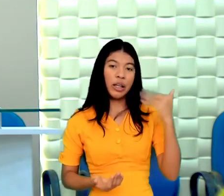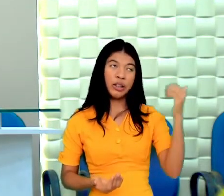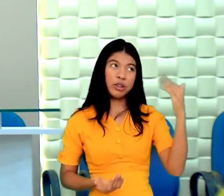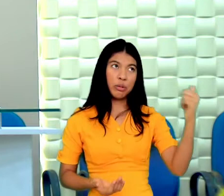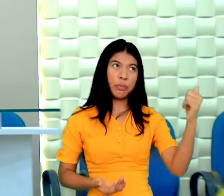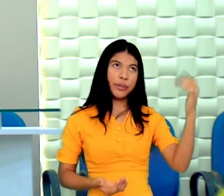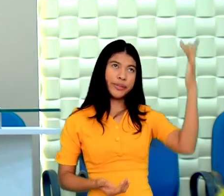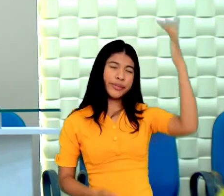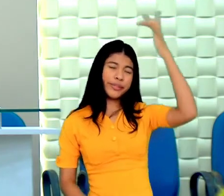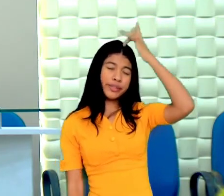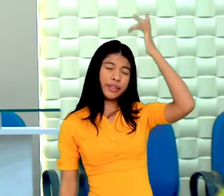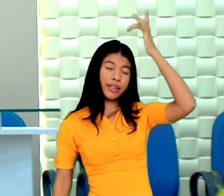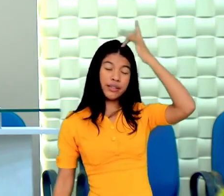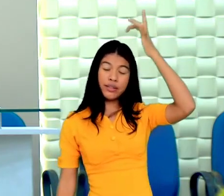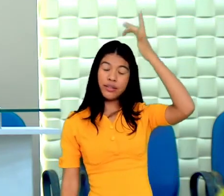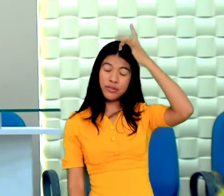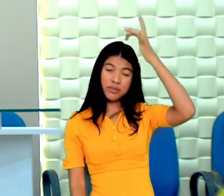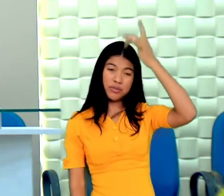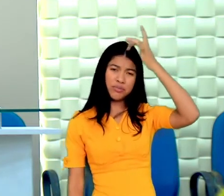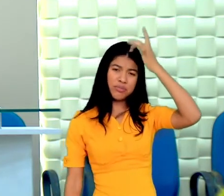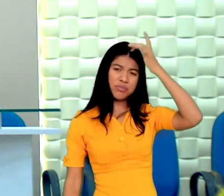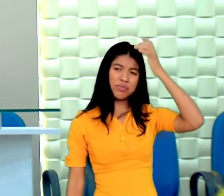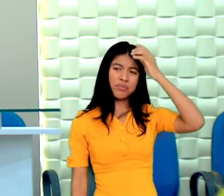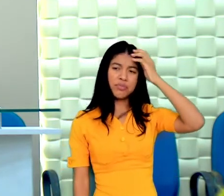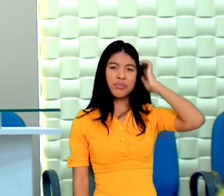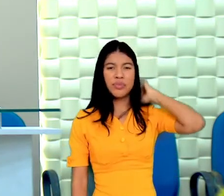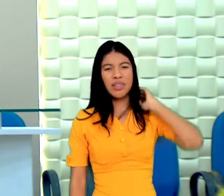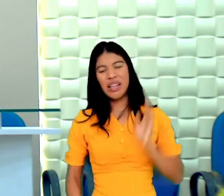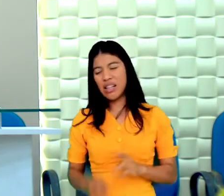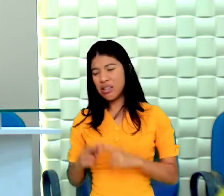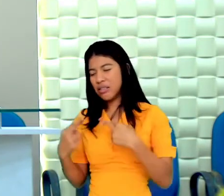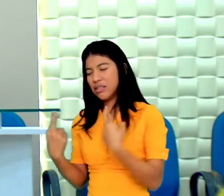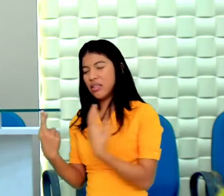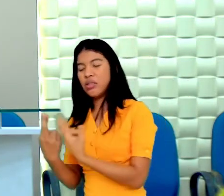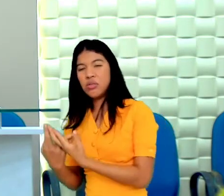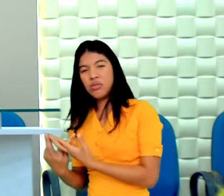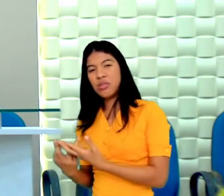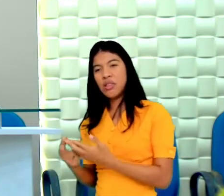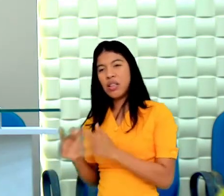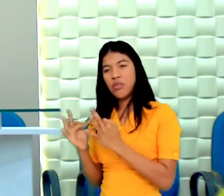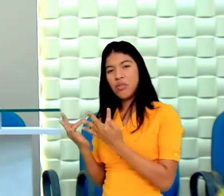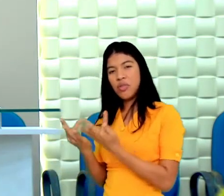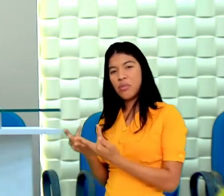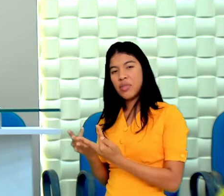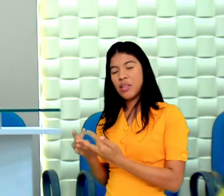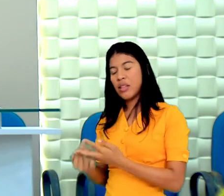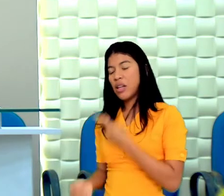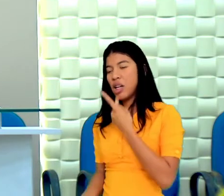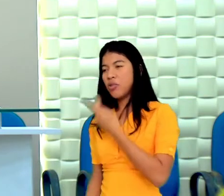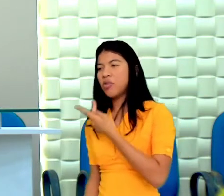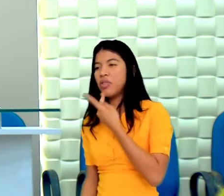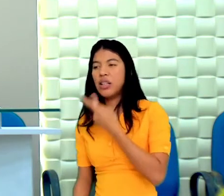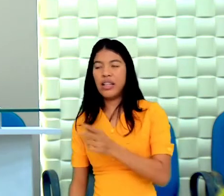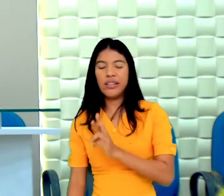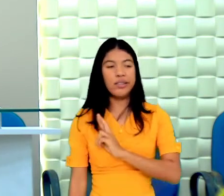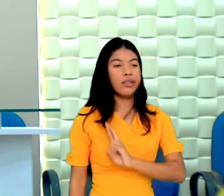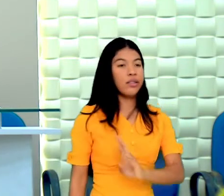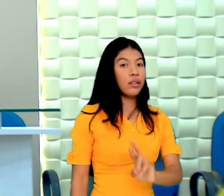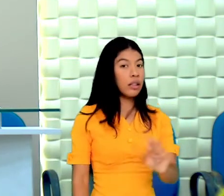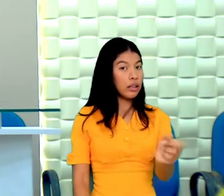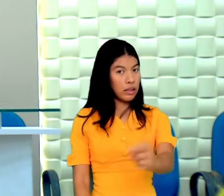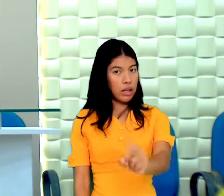mas aquele meu parente é muito chato, toda vez que a gente se reúne, ele tem que falar de religião. Não é de religião que